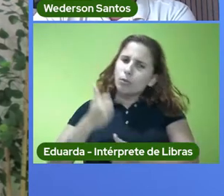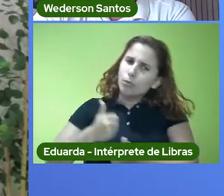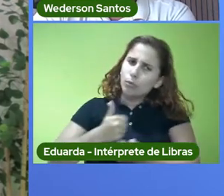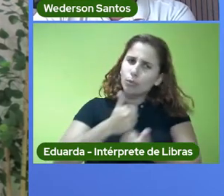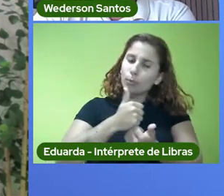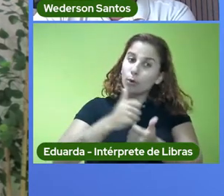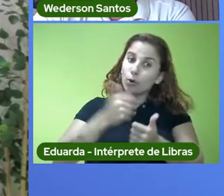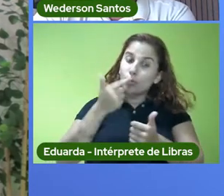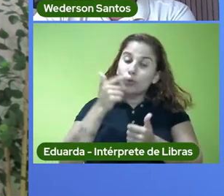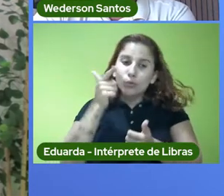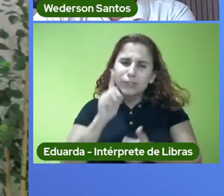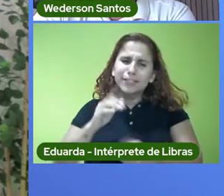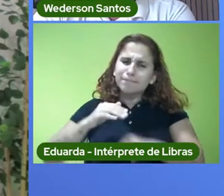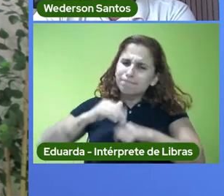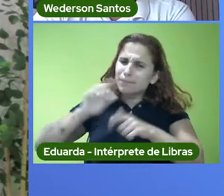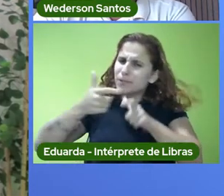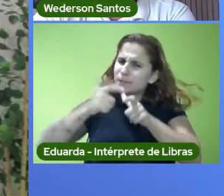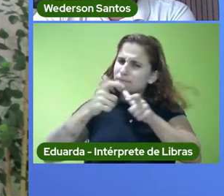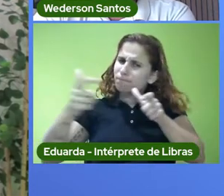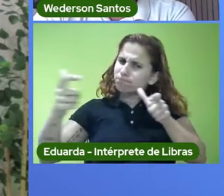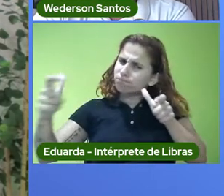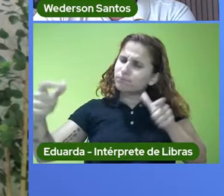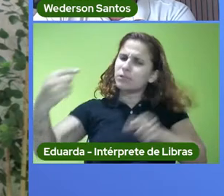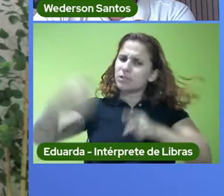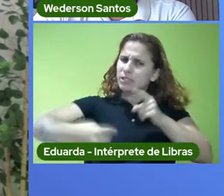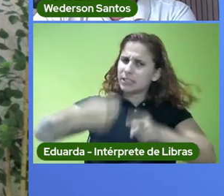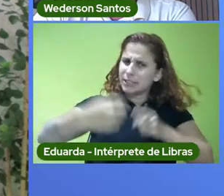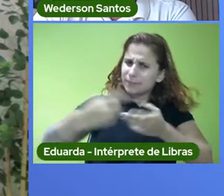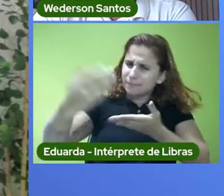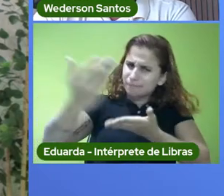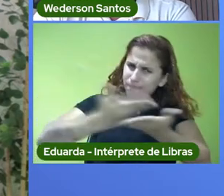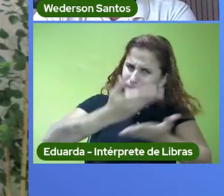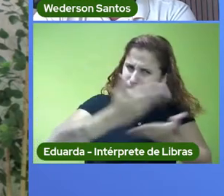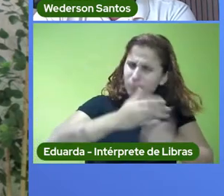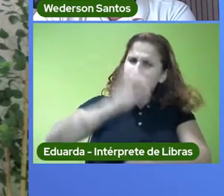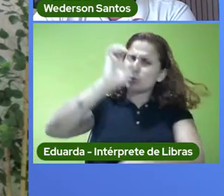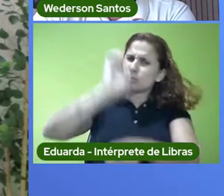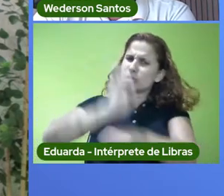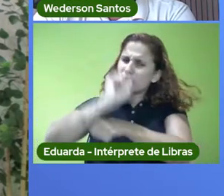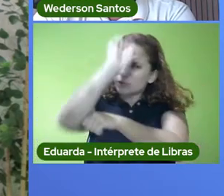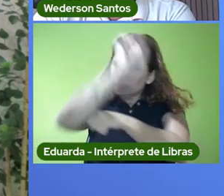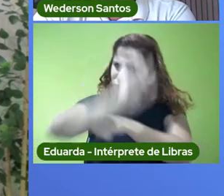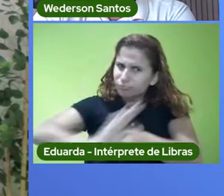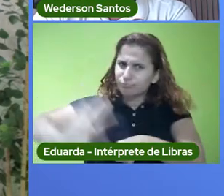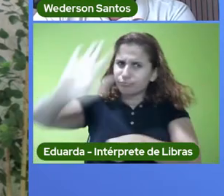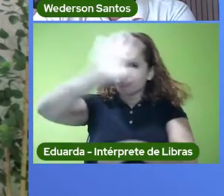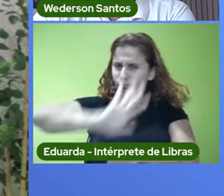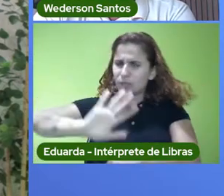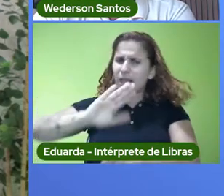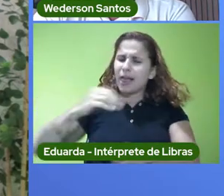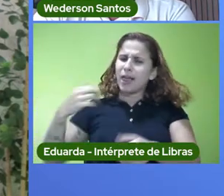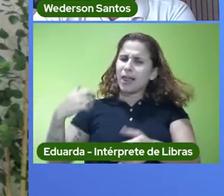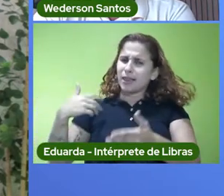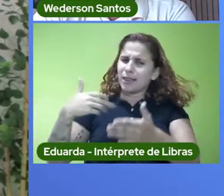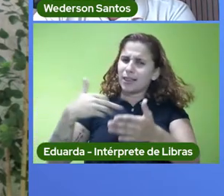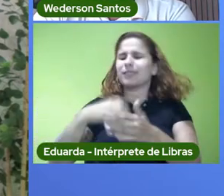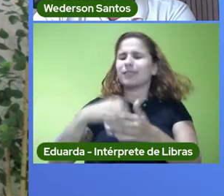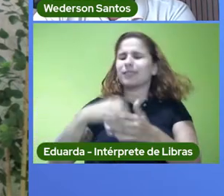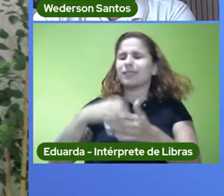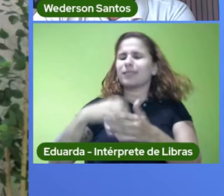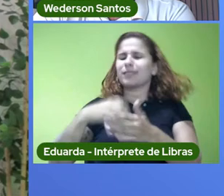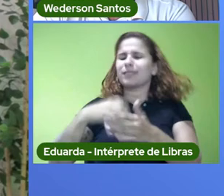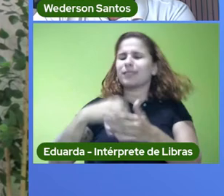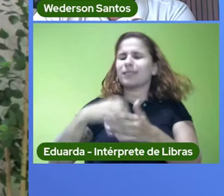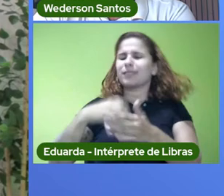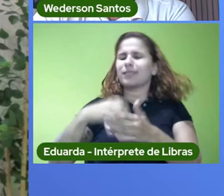então estava num grupo de estudo pequeno, ampliar ele para o estado todo a partir desse ano. Então, ela tem nos ajudado aqui junto com a Naara, a